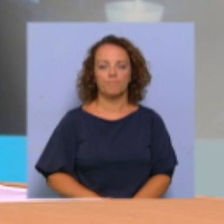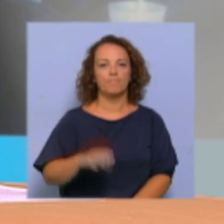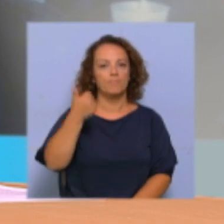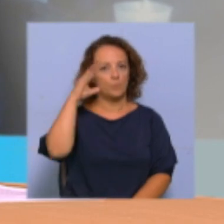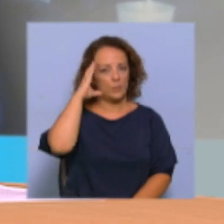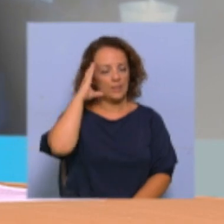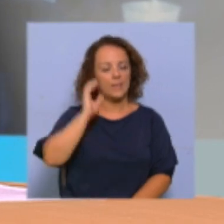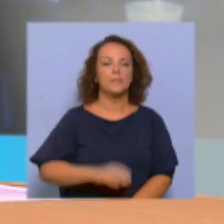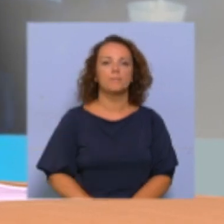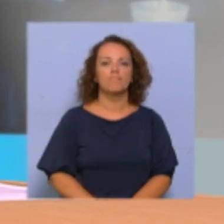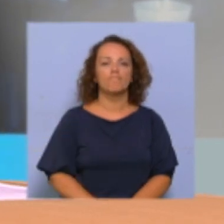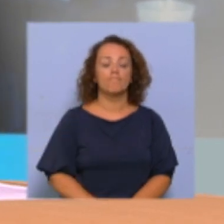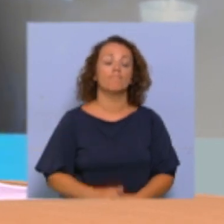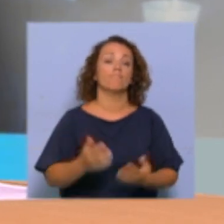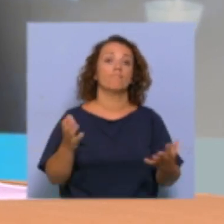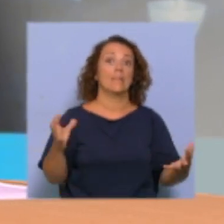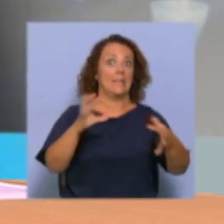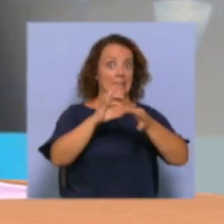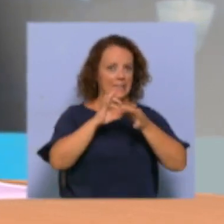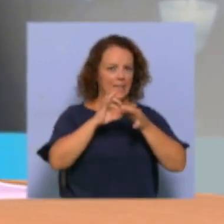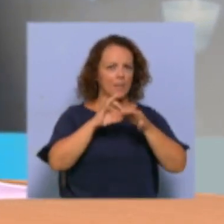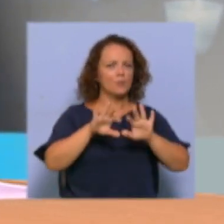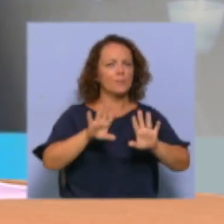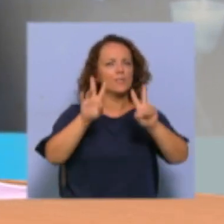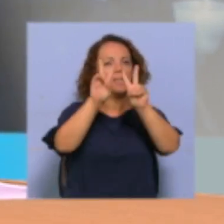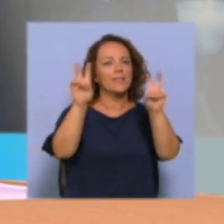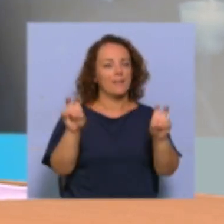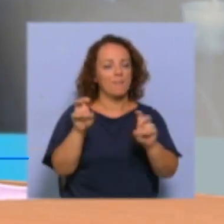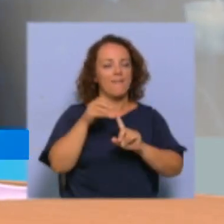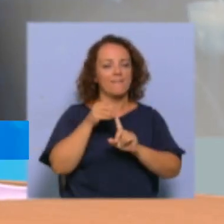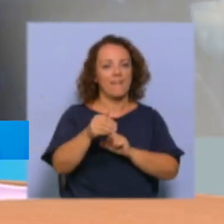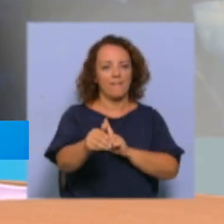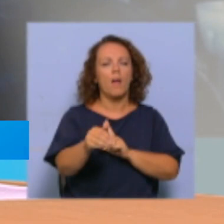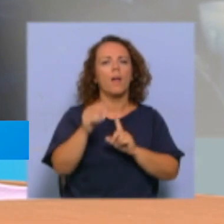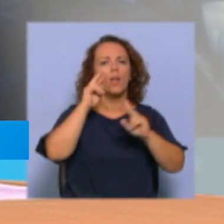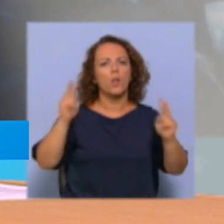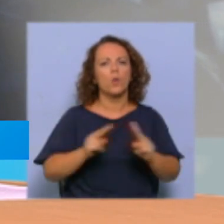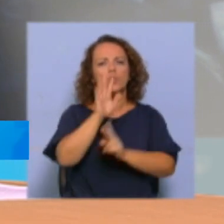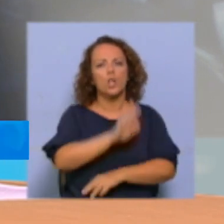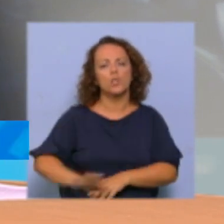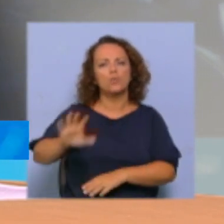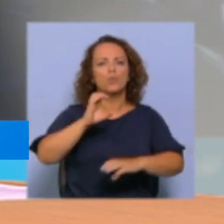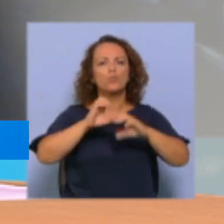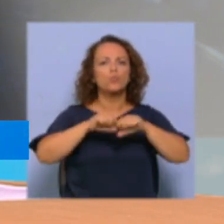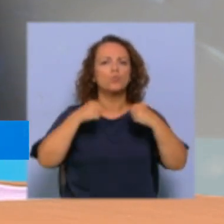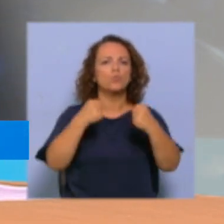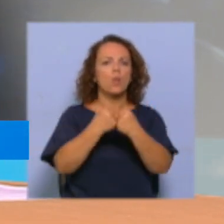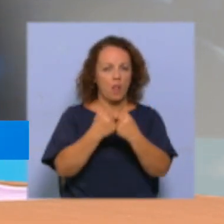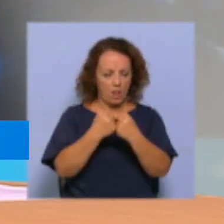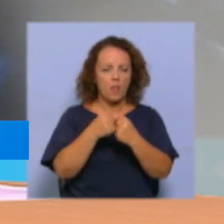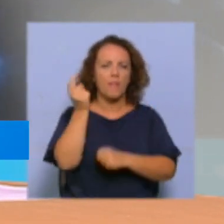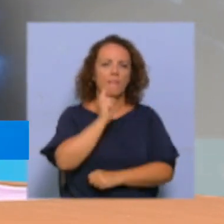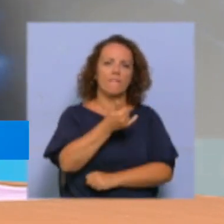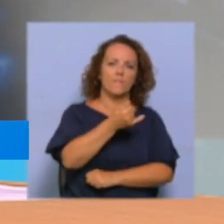Boa tarde. Mais do que ligados será o tema das Jornadas Nacionais de Comunicação Social, que tem data marcada para os